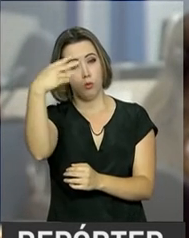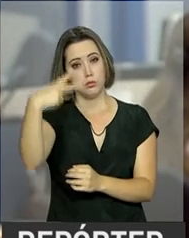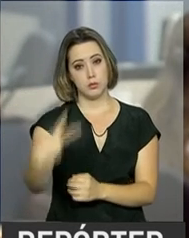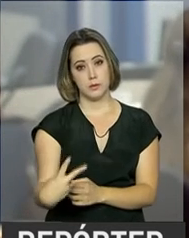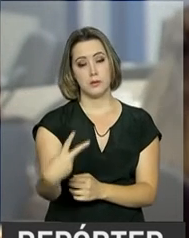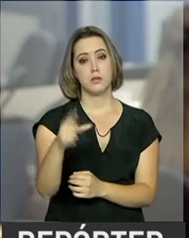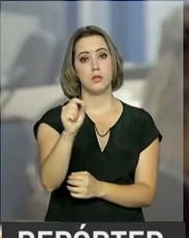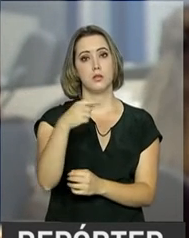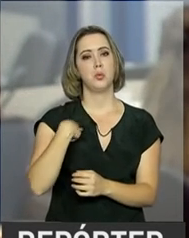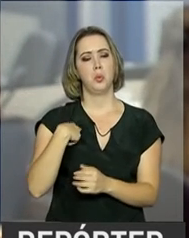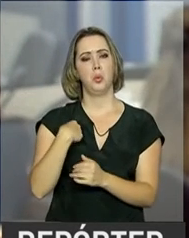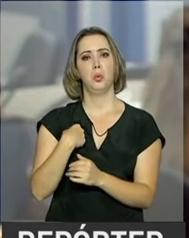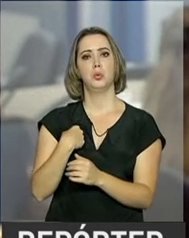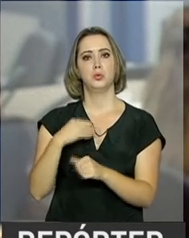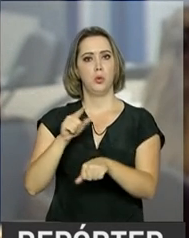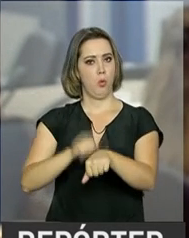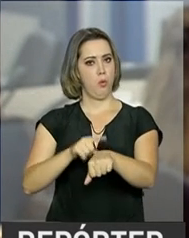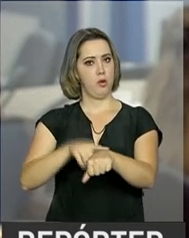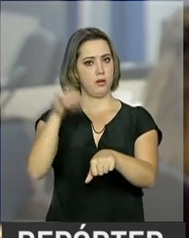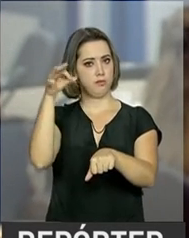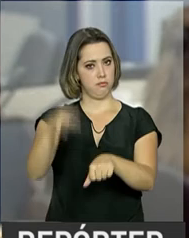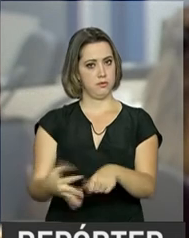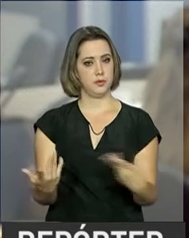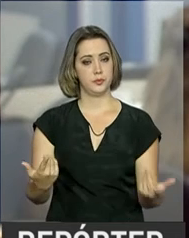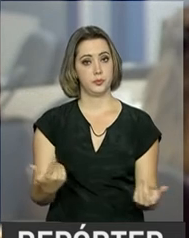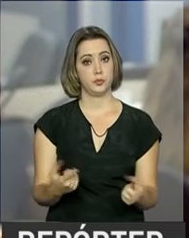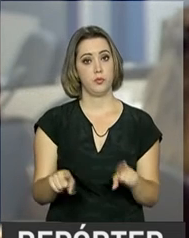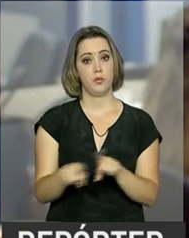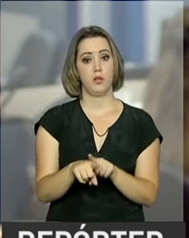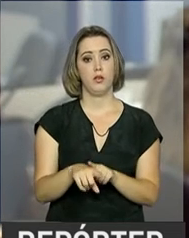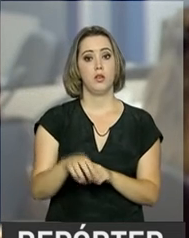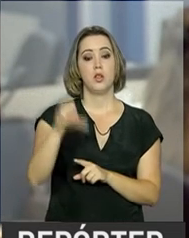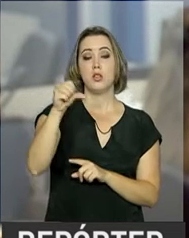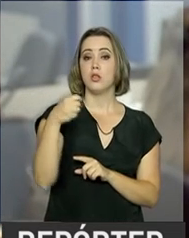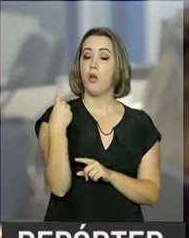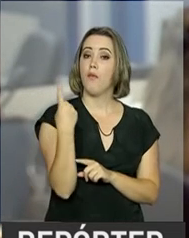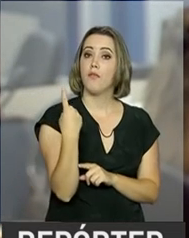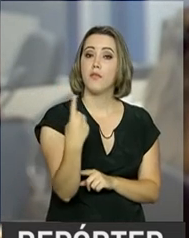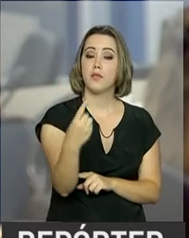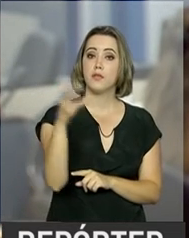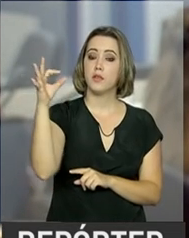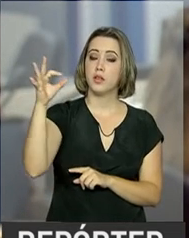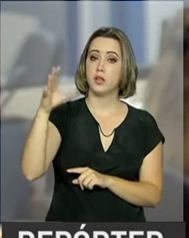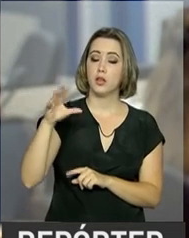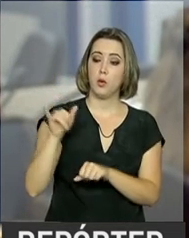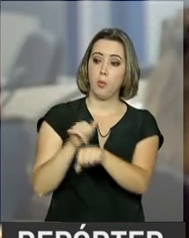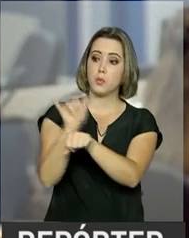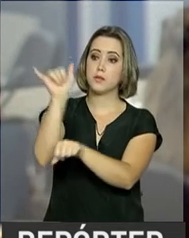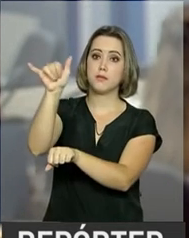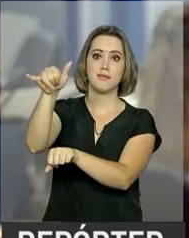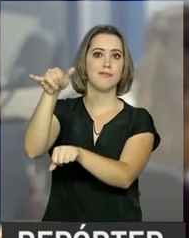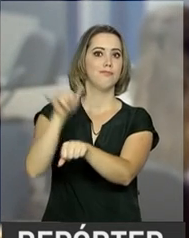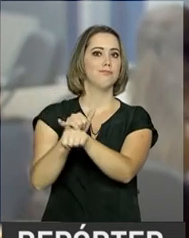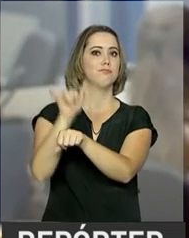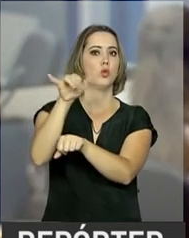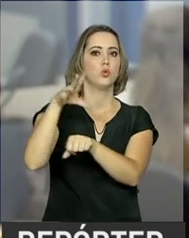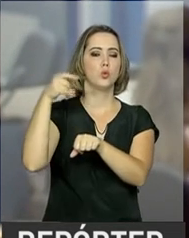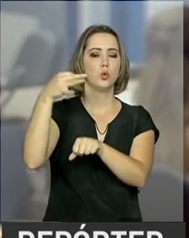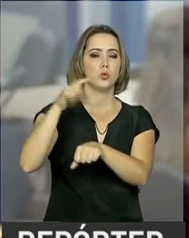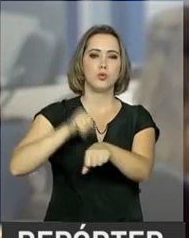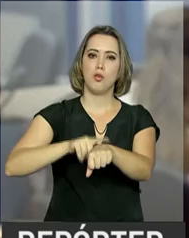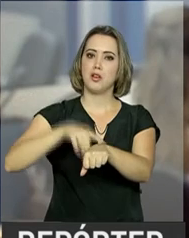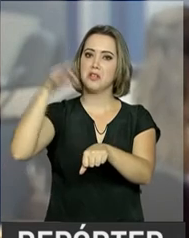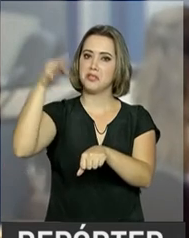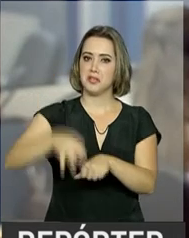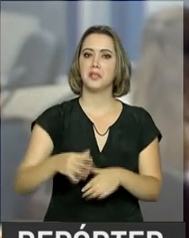horários dos 48 vôos marcados 91,67 % decolaram sem atraso é isso roberto